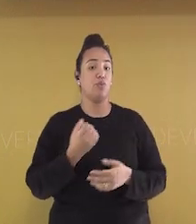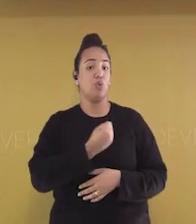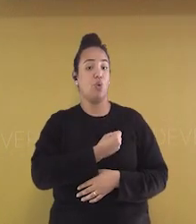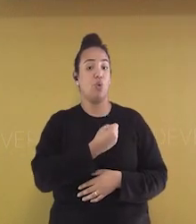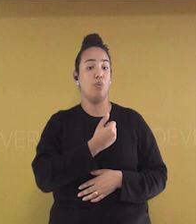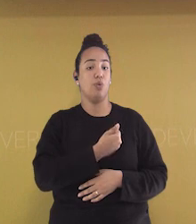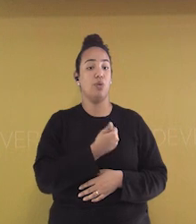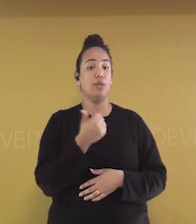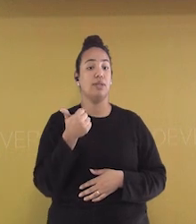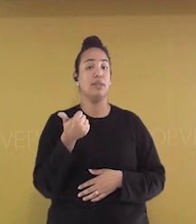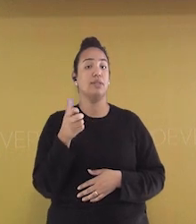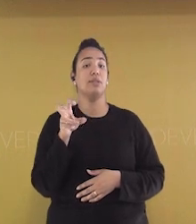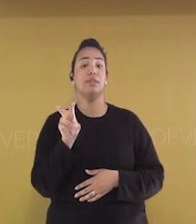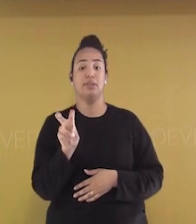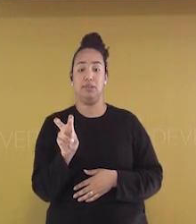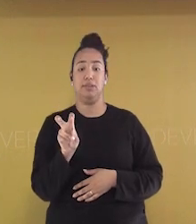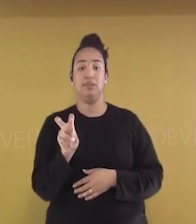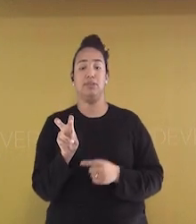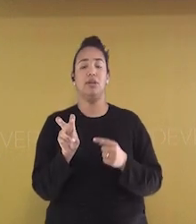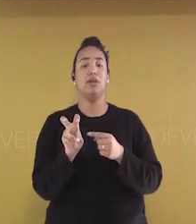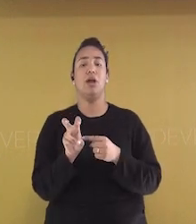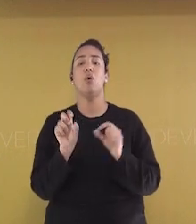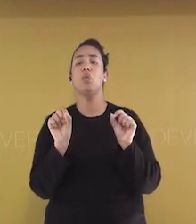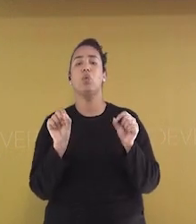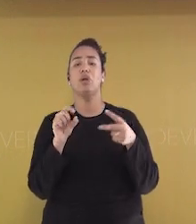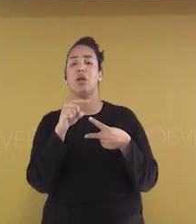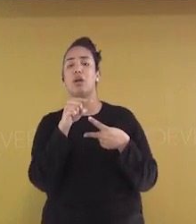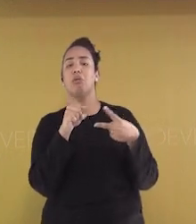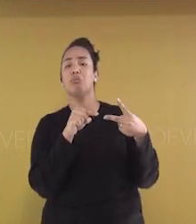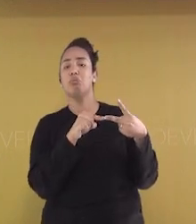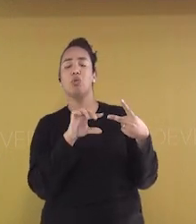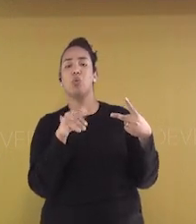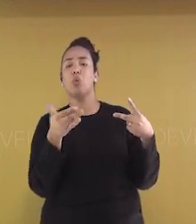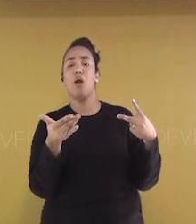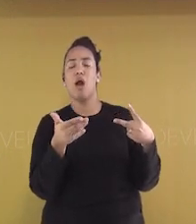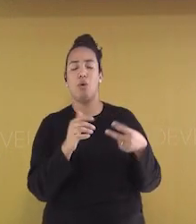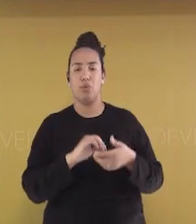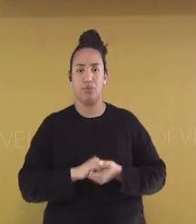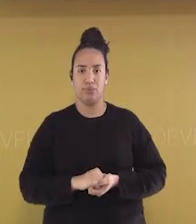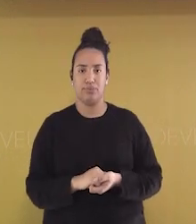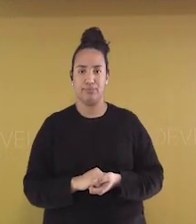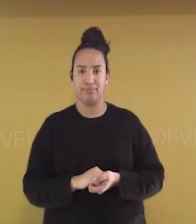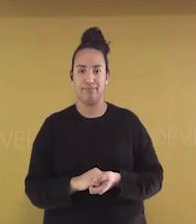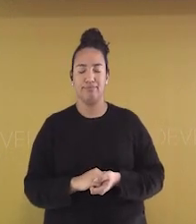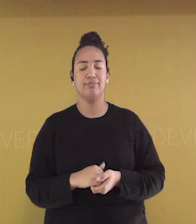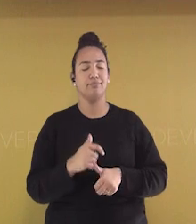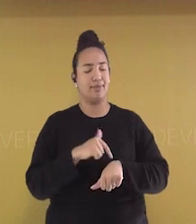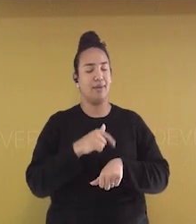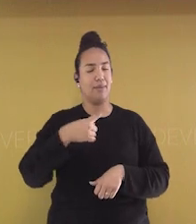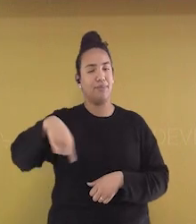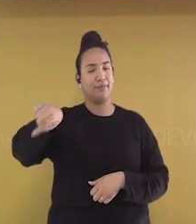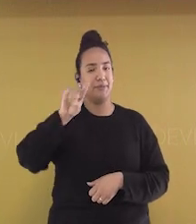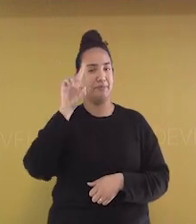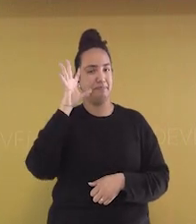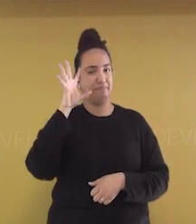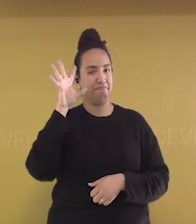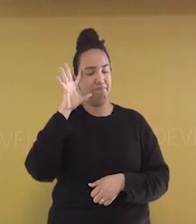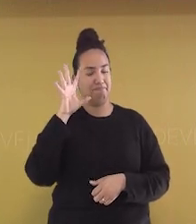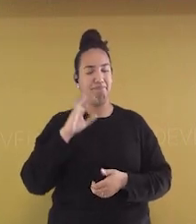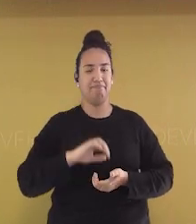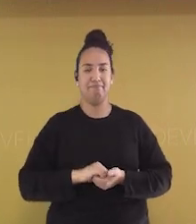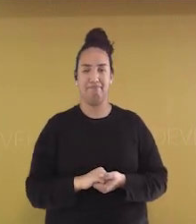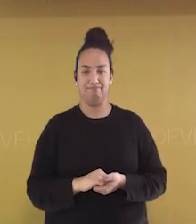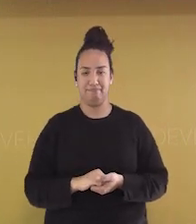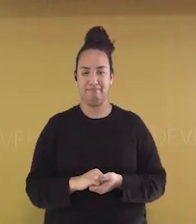número 15. Ele se trata de um número primo ou de um número composto? Vou dar um tempo para